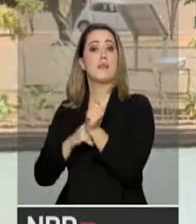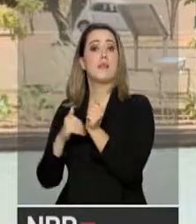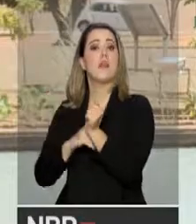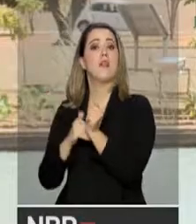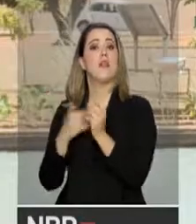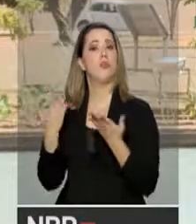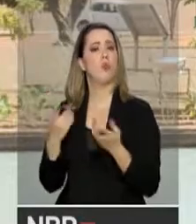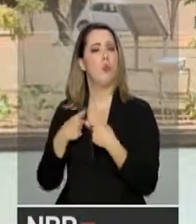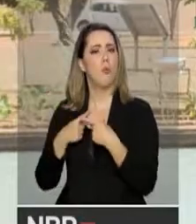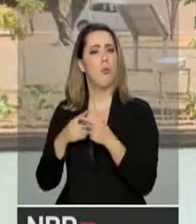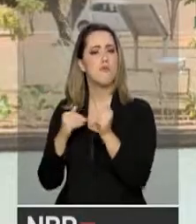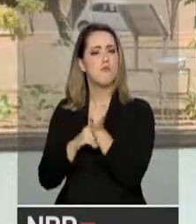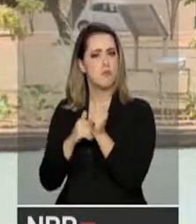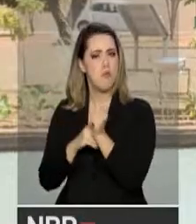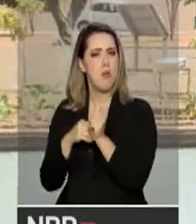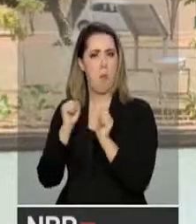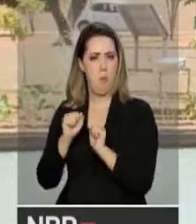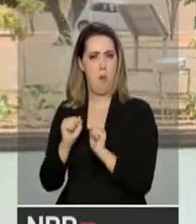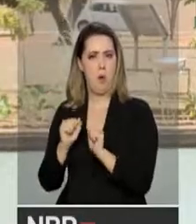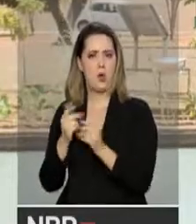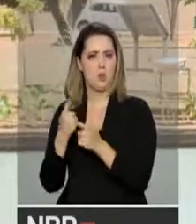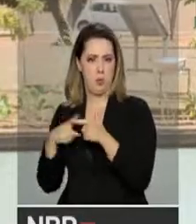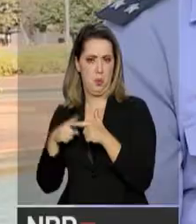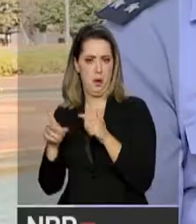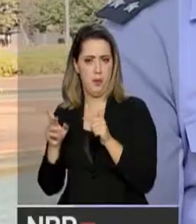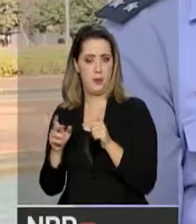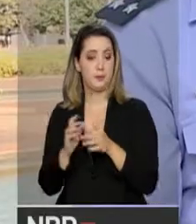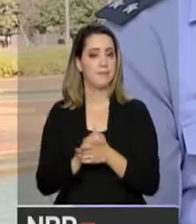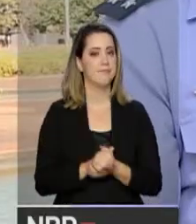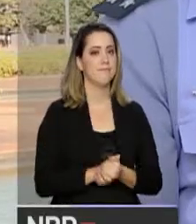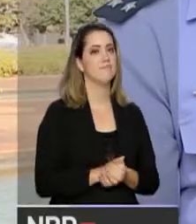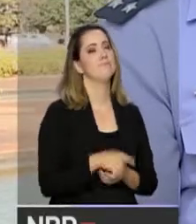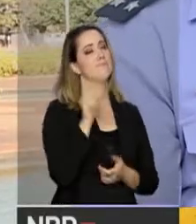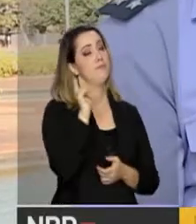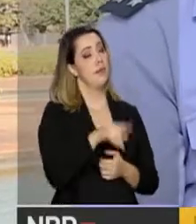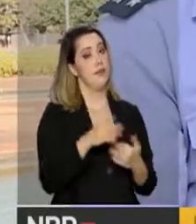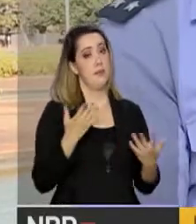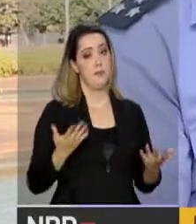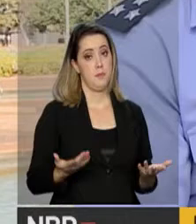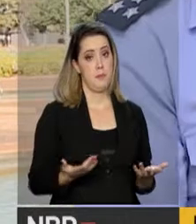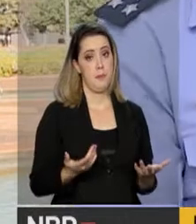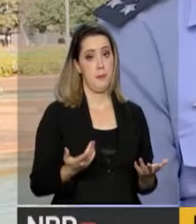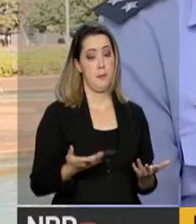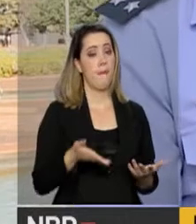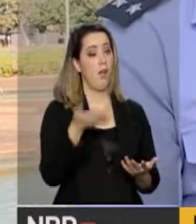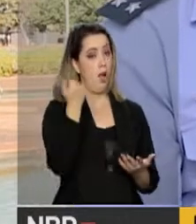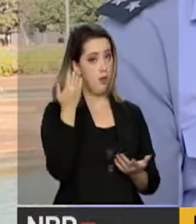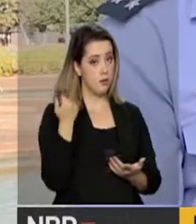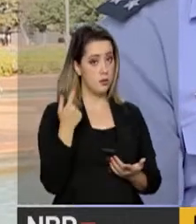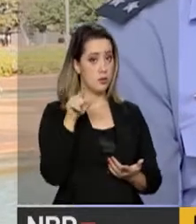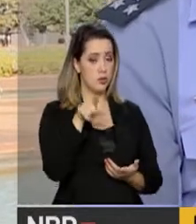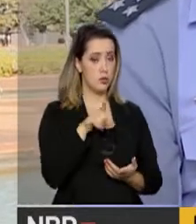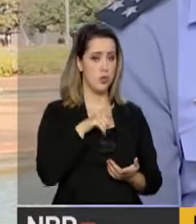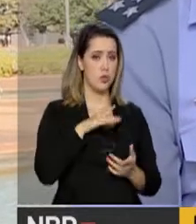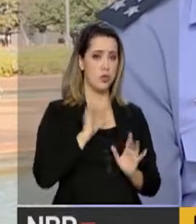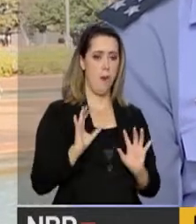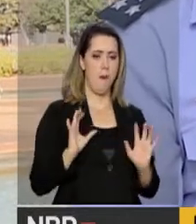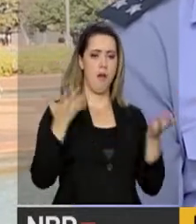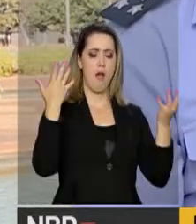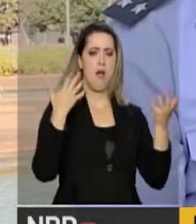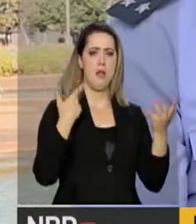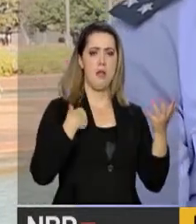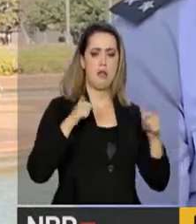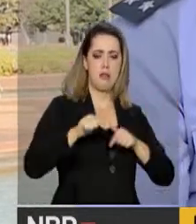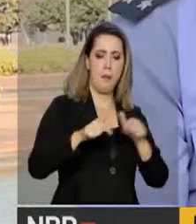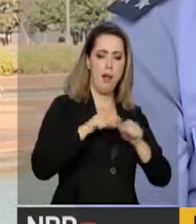A divulgação pode atrapalhar alguma estratégia? Exatamente, No modelo anterior, eram grandes operações e